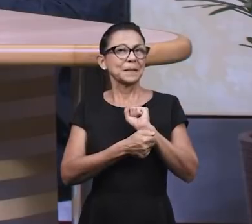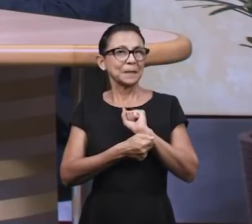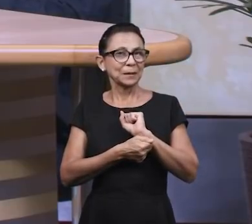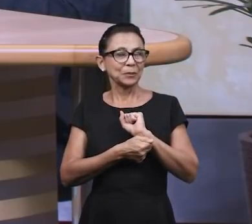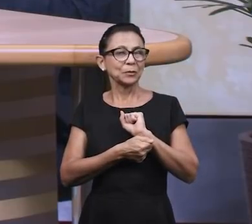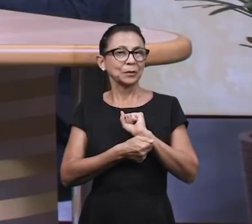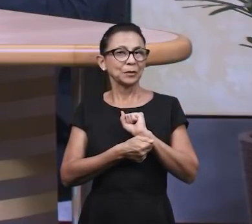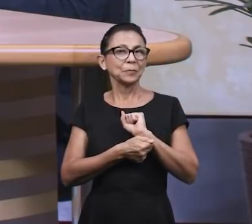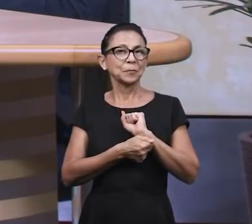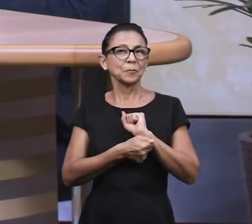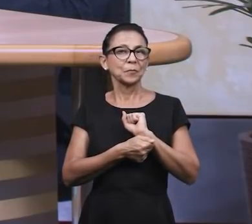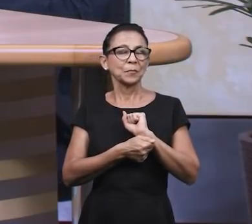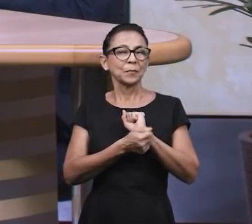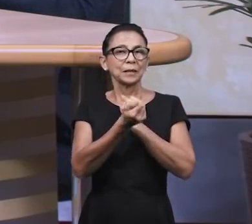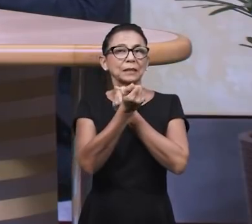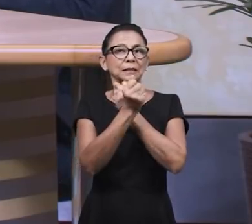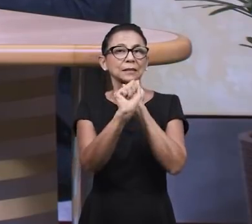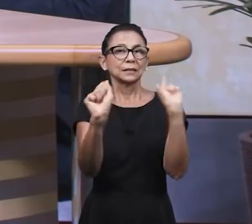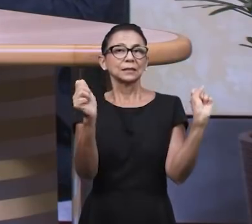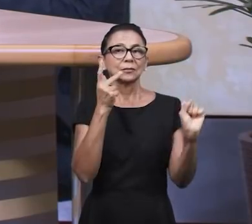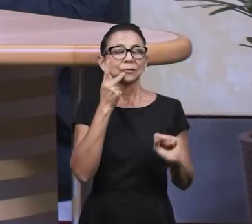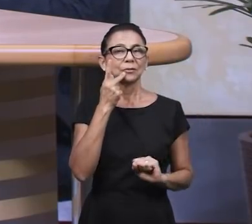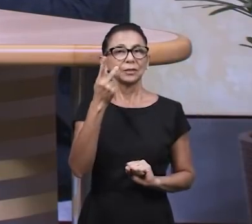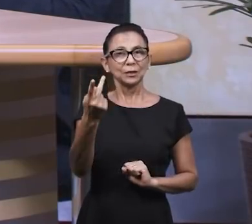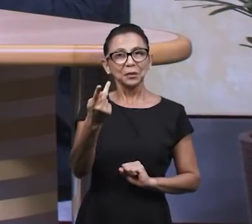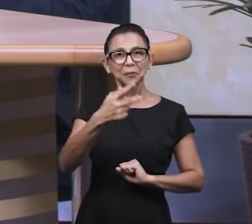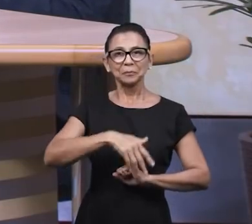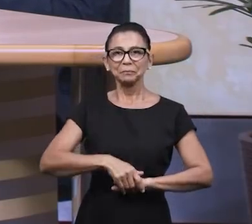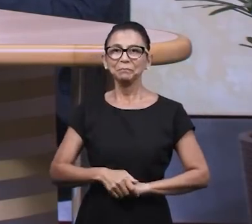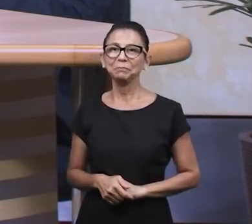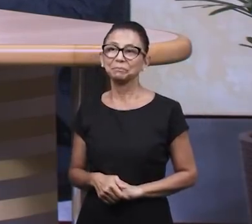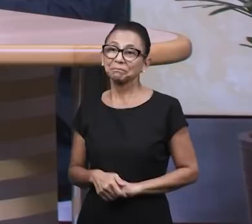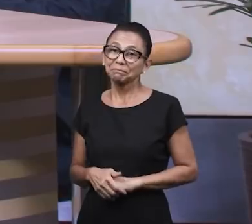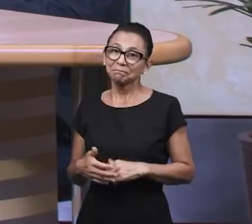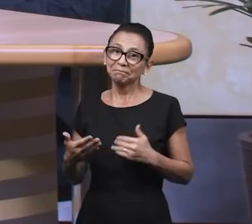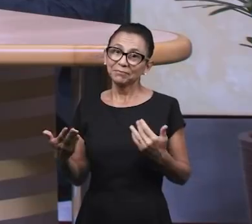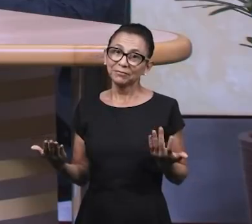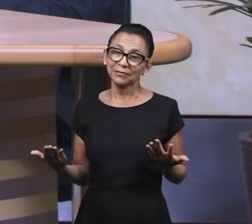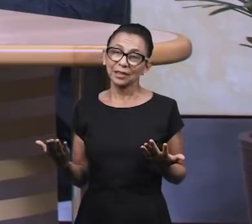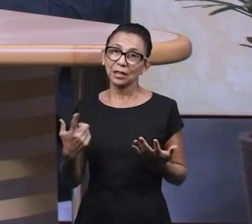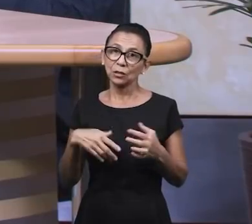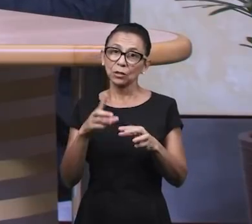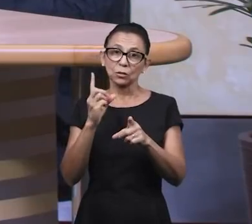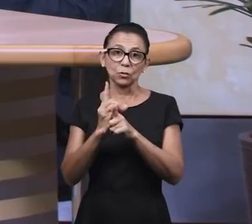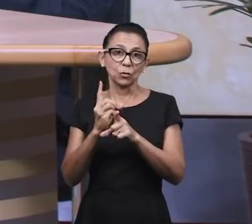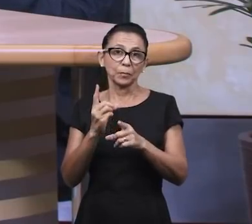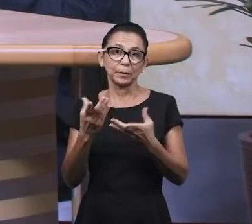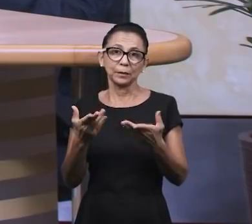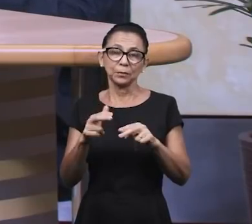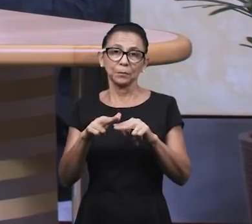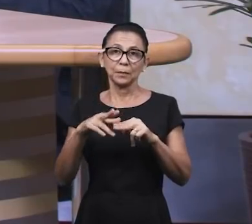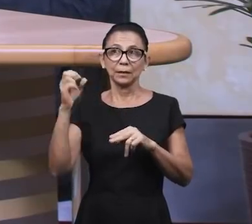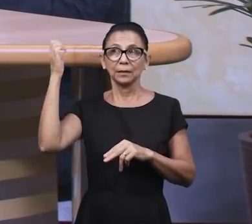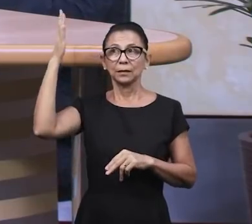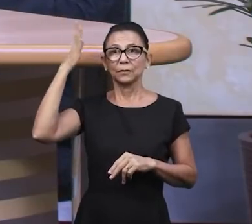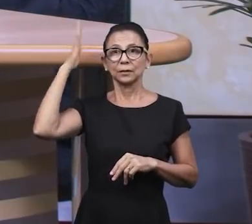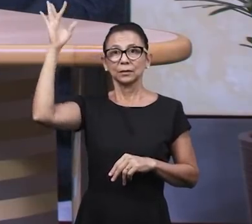daquele enigma ali para nós. Agora, nós só alcançamos isso pela revelação do Espírito Santo. Se for literalmente, você nunca vai